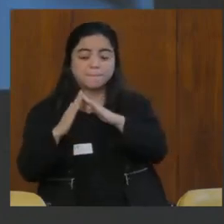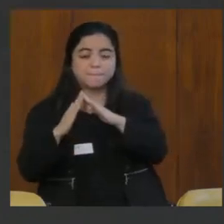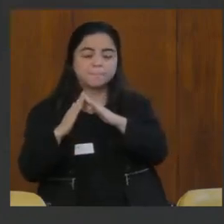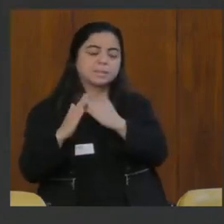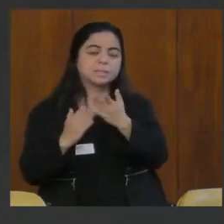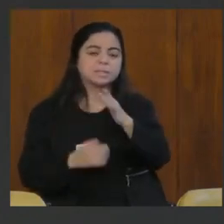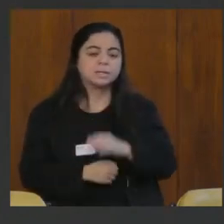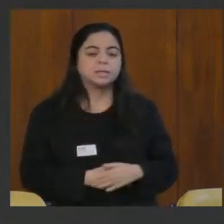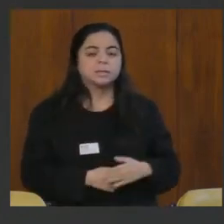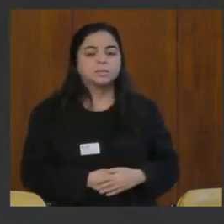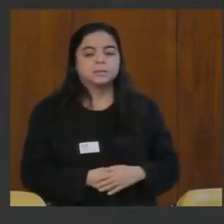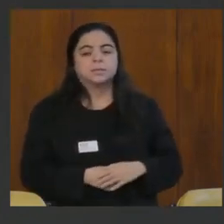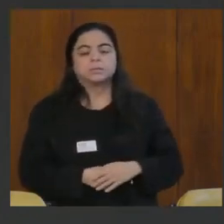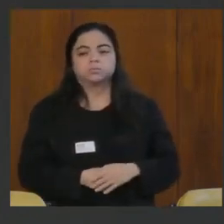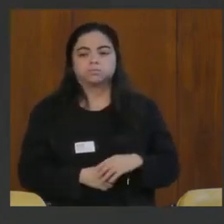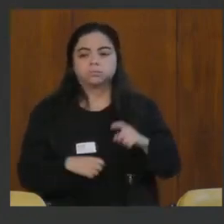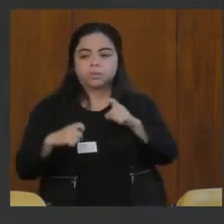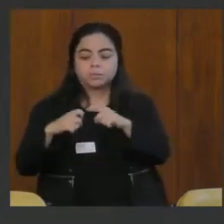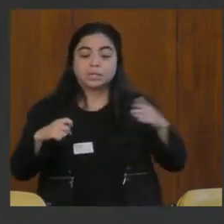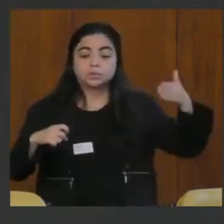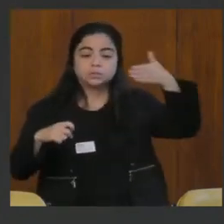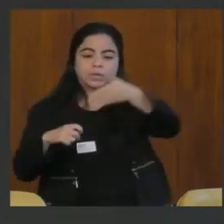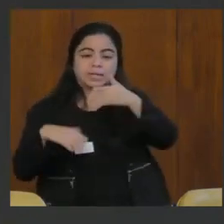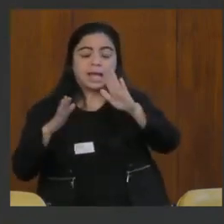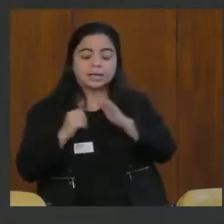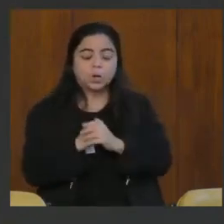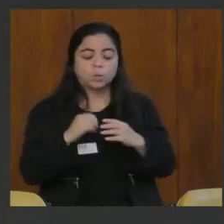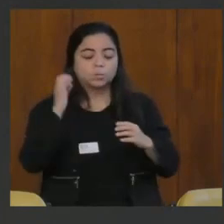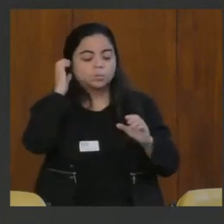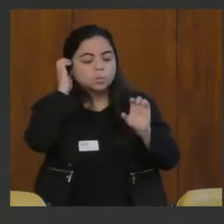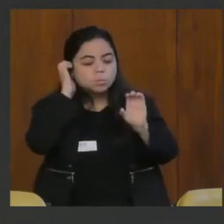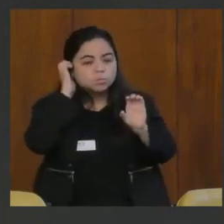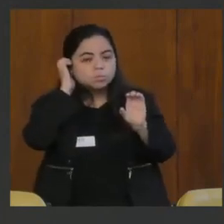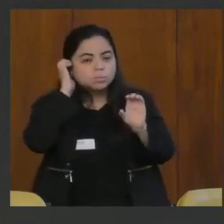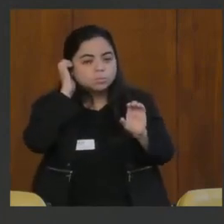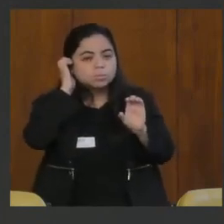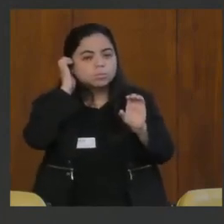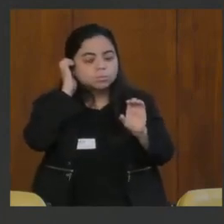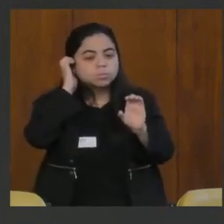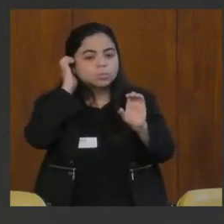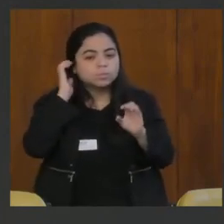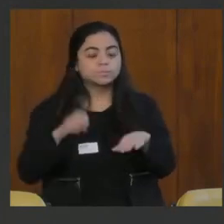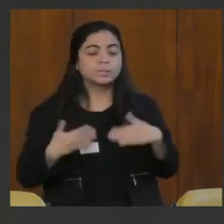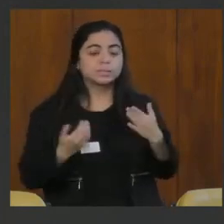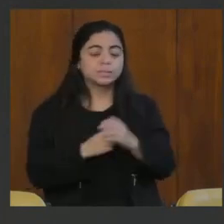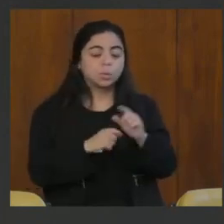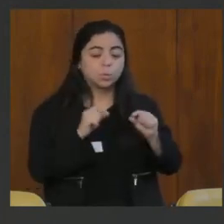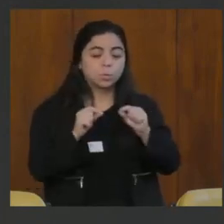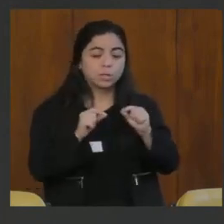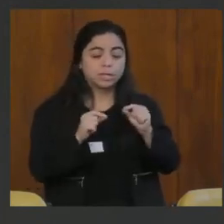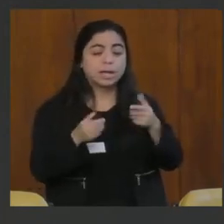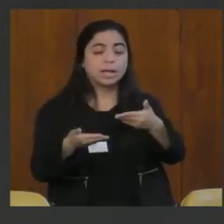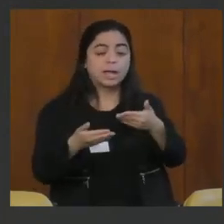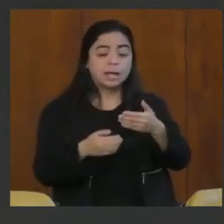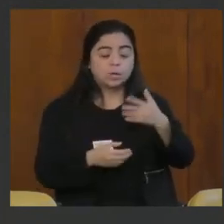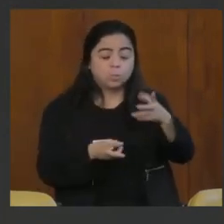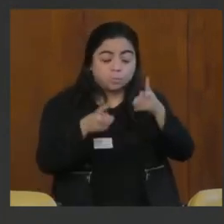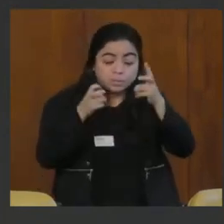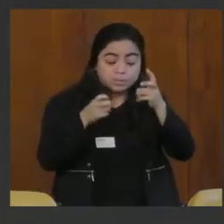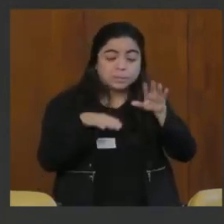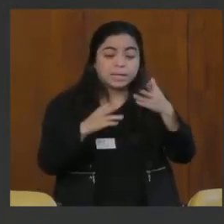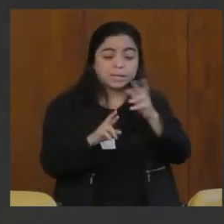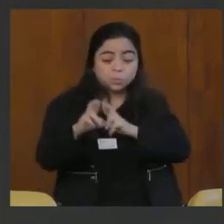Deus, o diagnóstico é na orelha, a gente ausculta. Então, eu pensei, por exemplo, que é um CIV. Aí eu vou pedir os exames. Se os